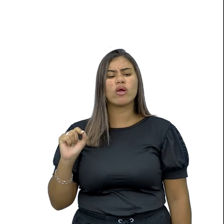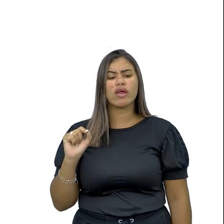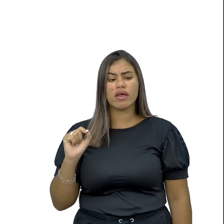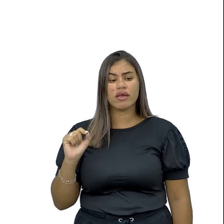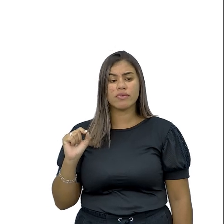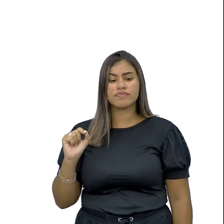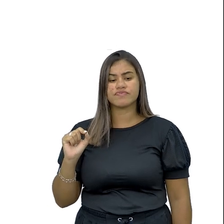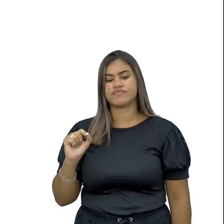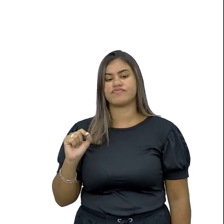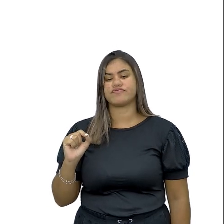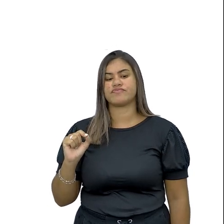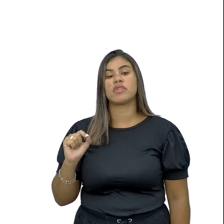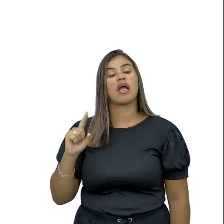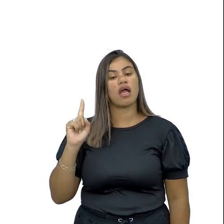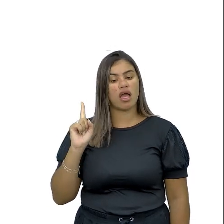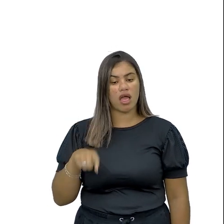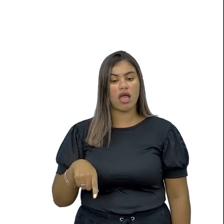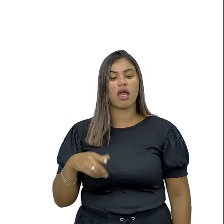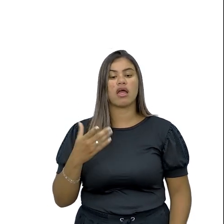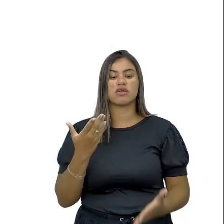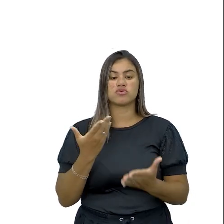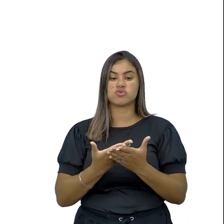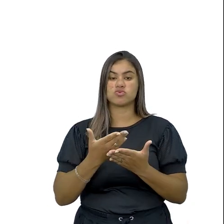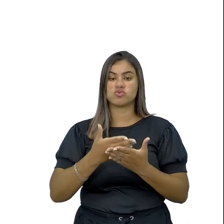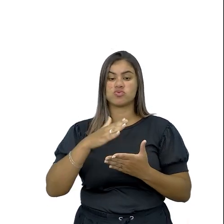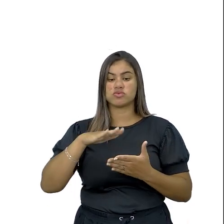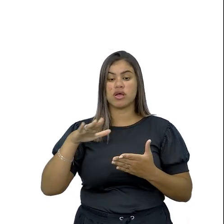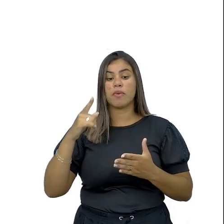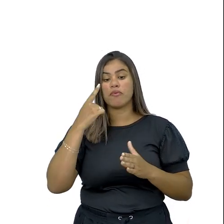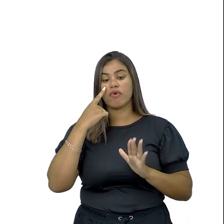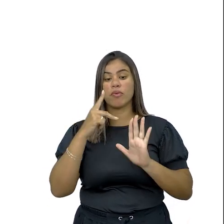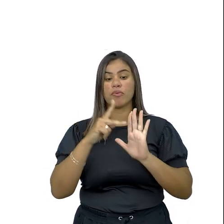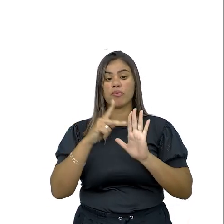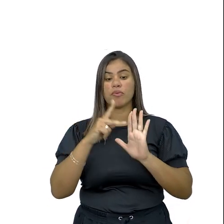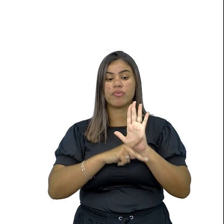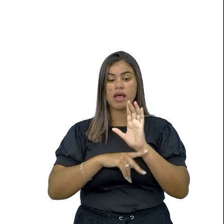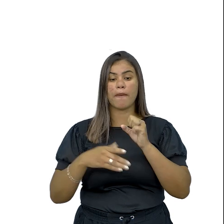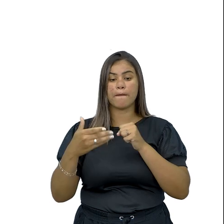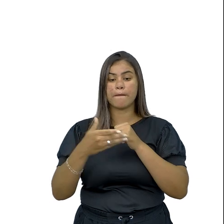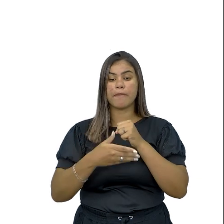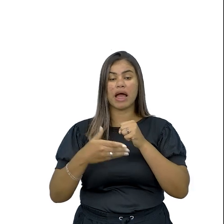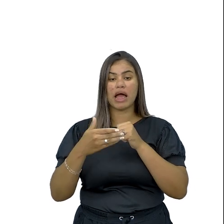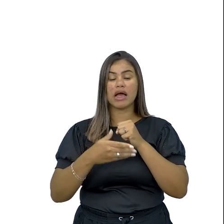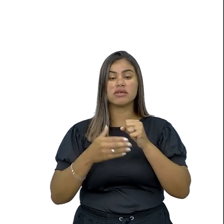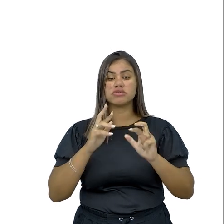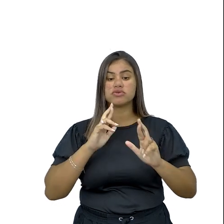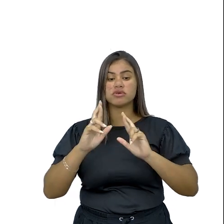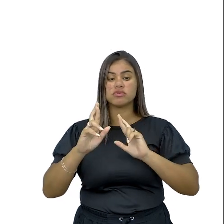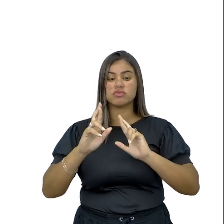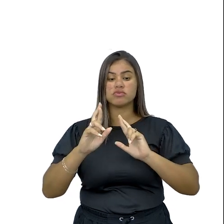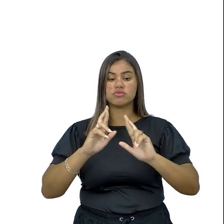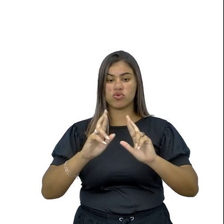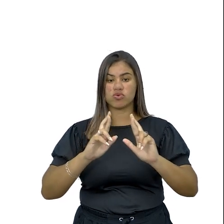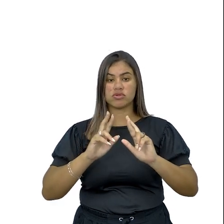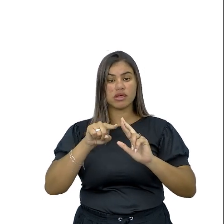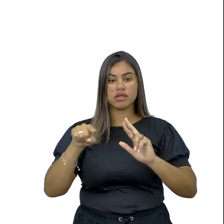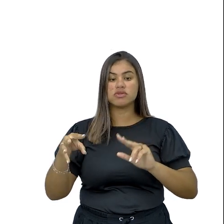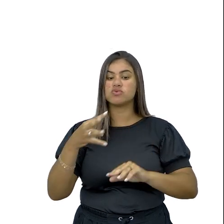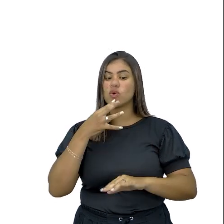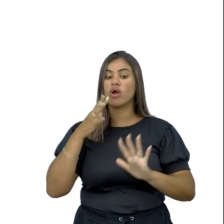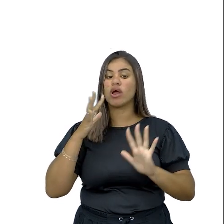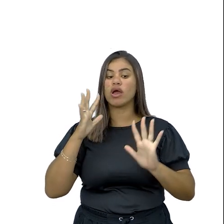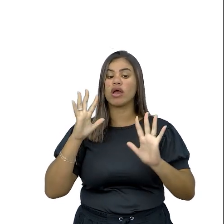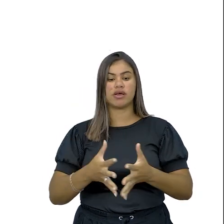Então, está na tela, pessoal. Os estudantes confirmam um princípio com base em resultados já